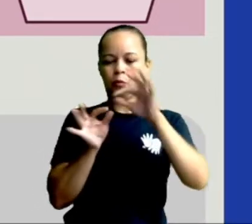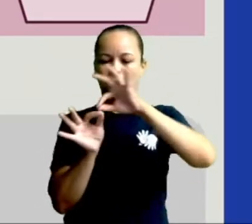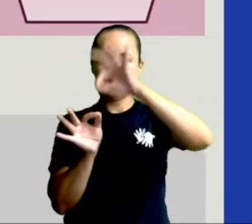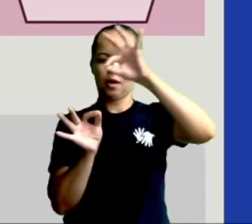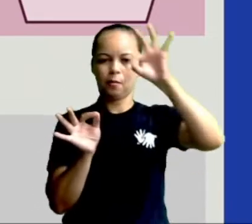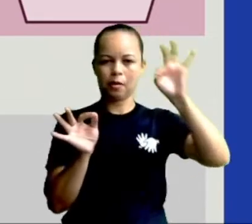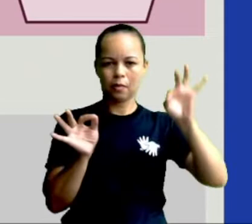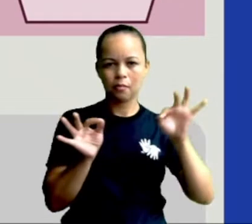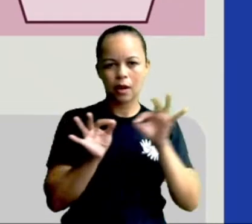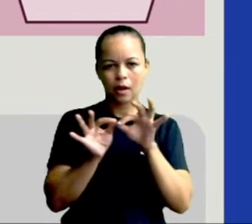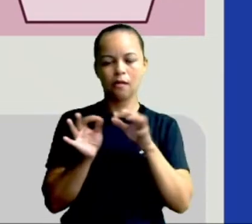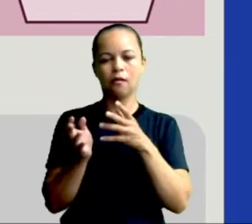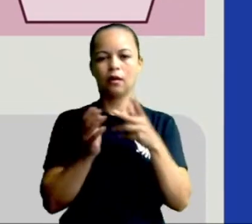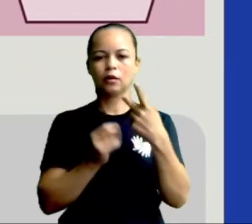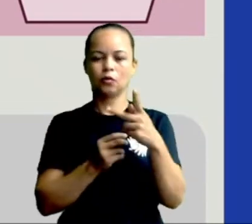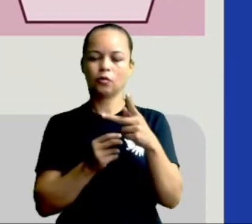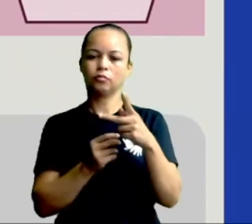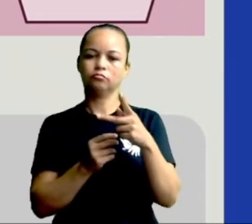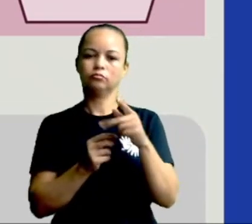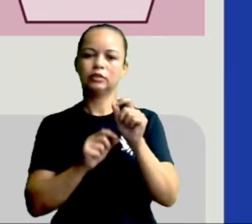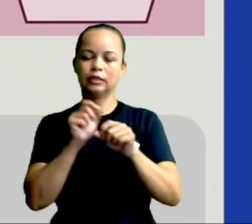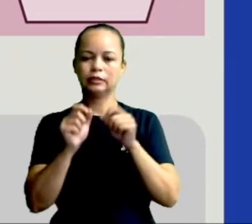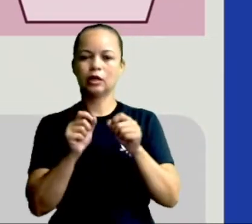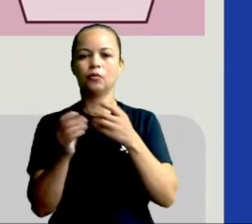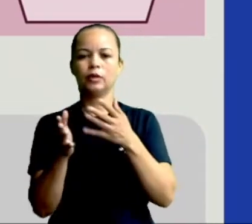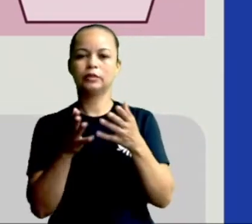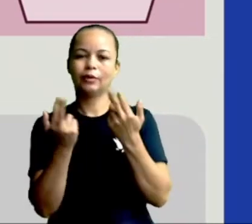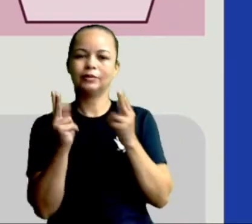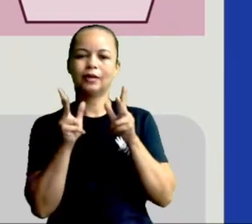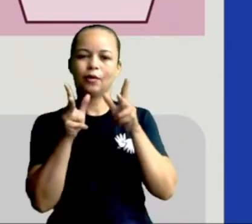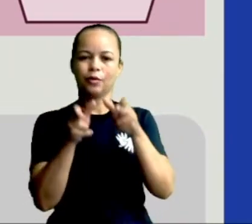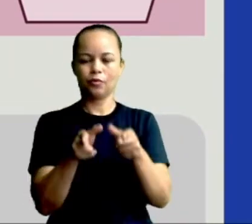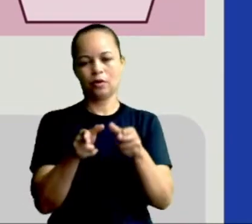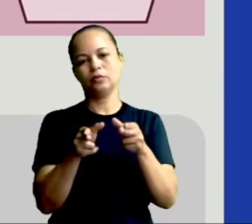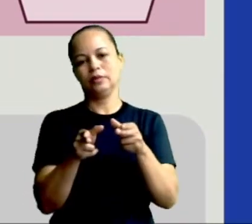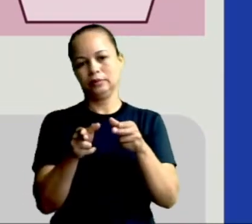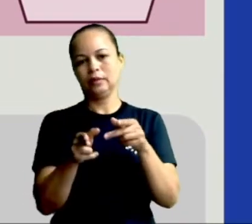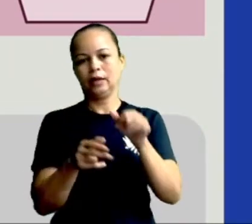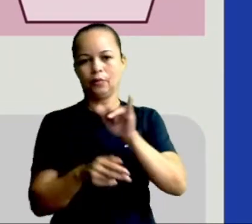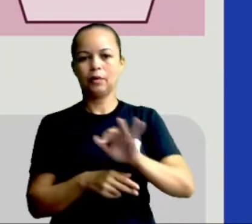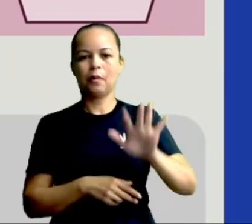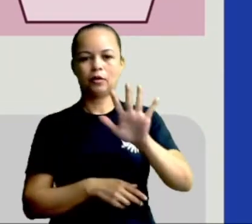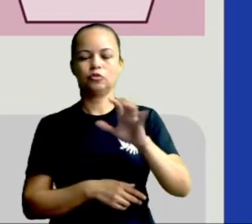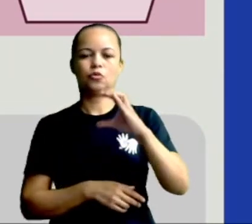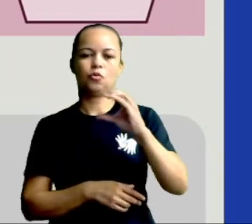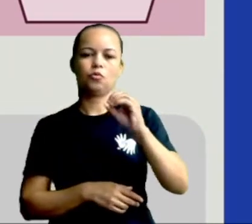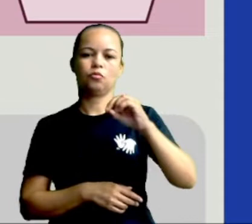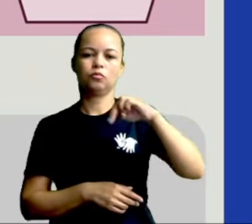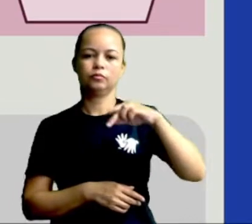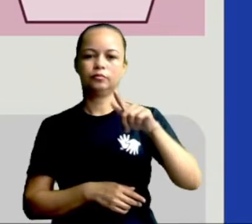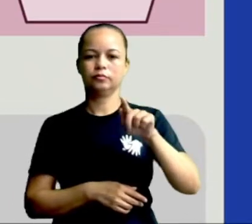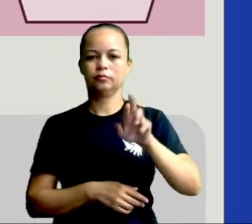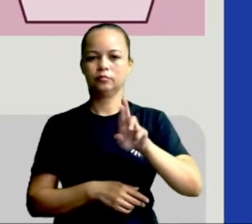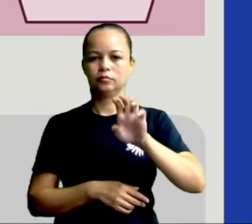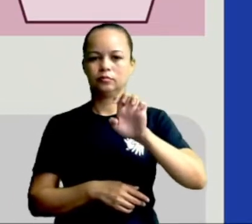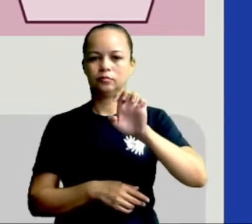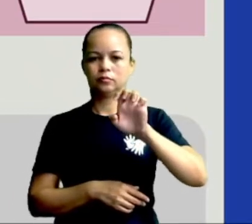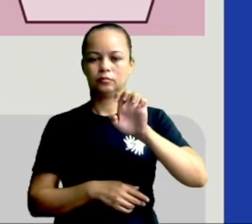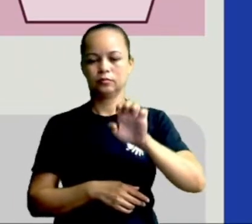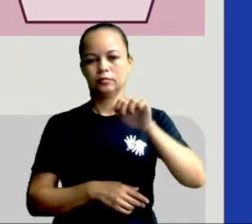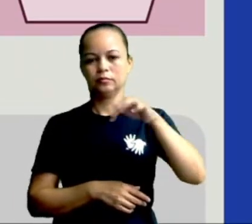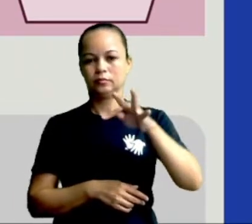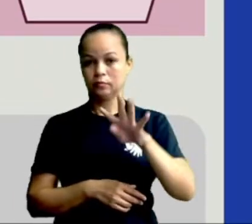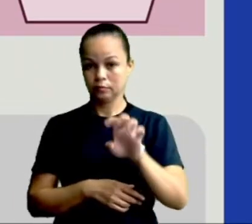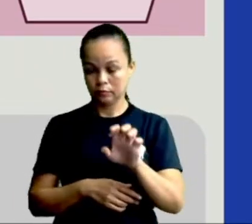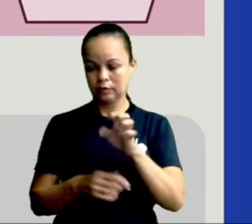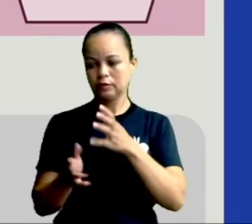lados correspondentes, então eles serão iguais, serão figuras congruentes, ok? Então, consideramos que